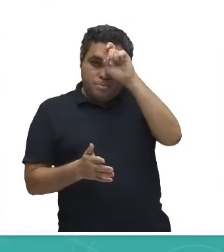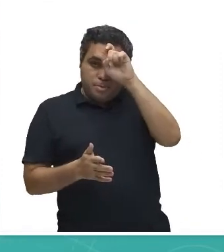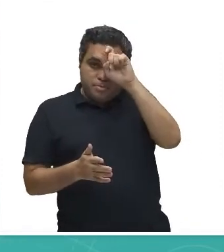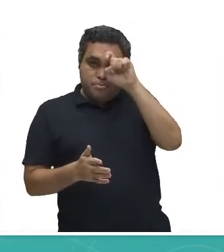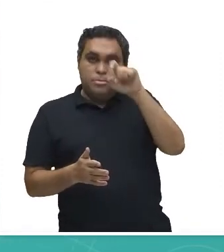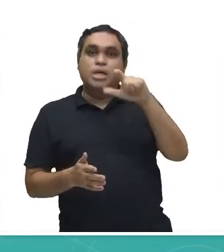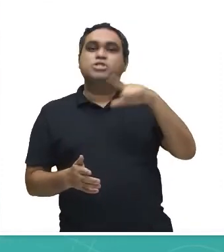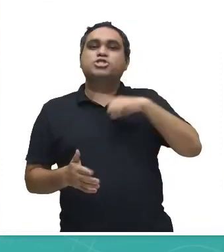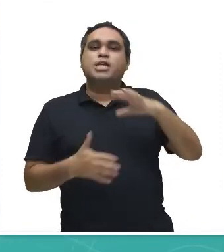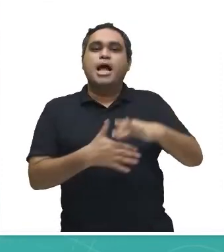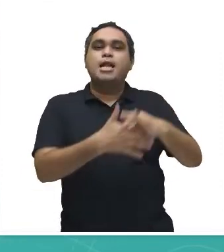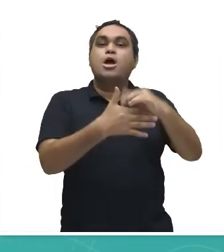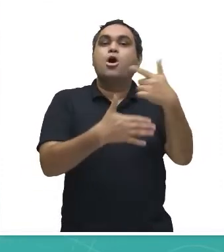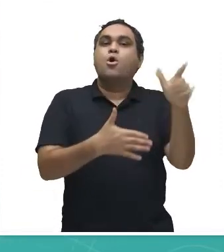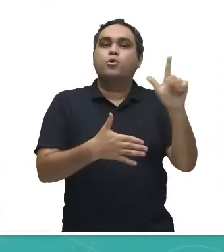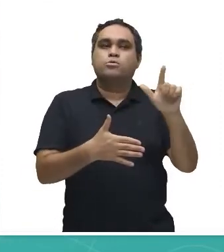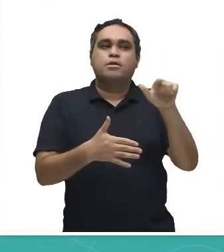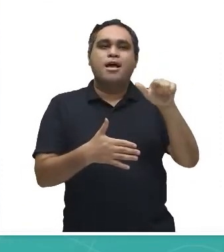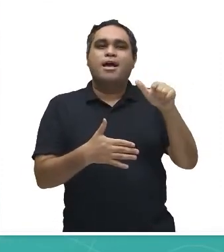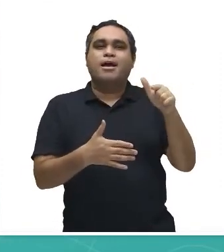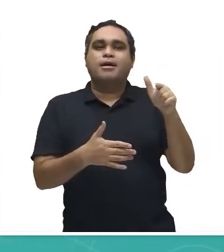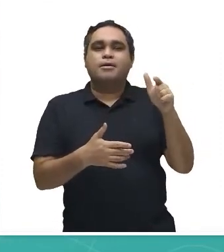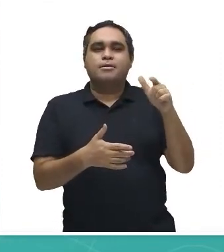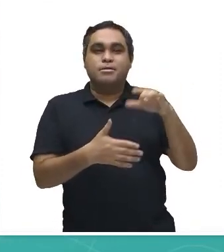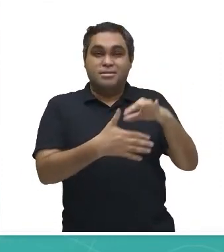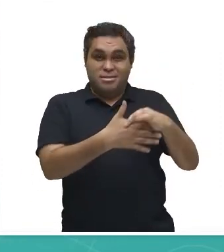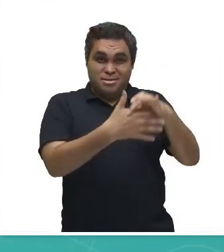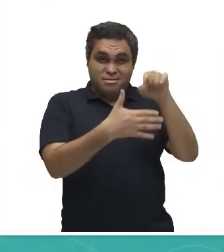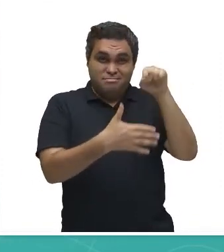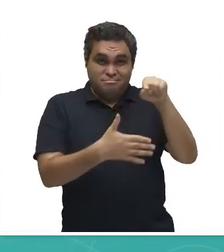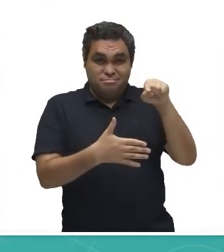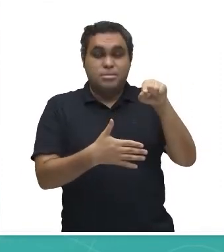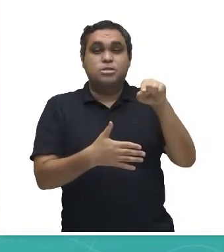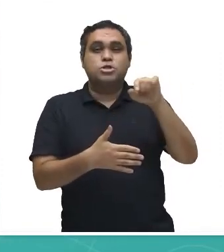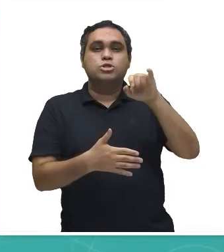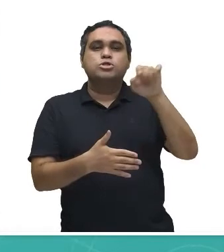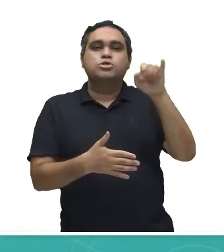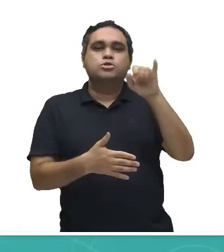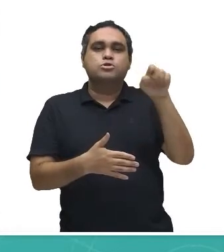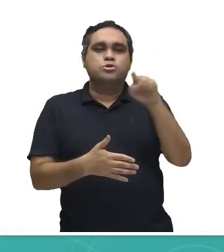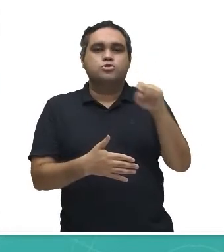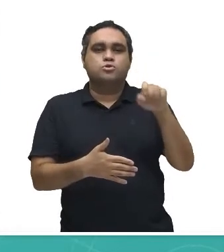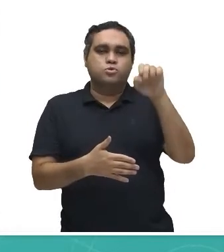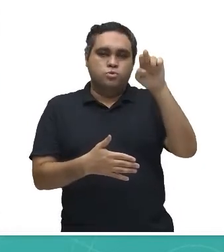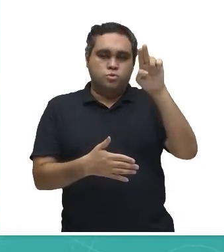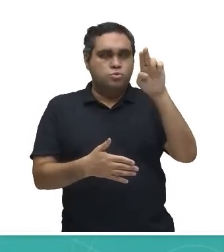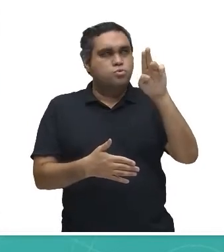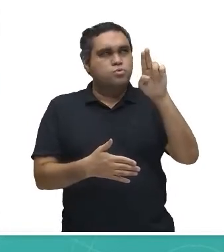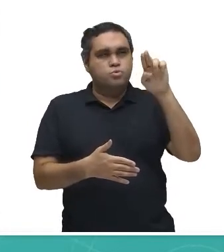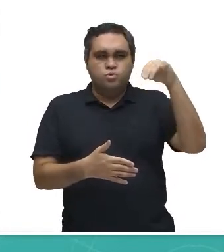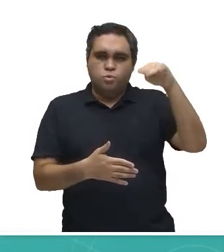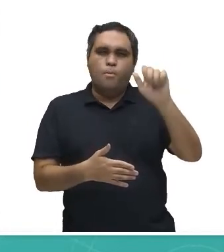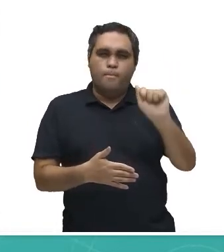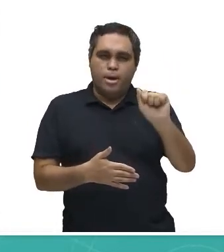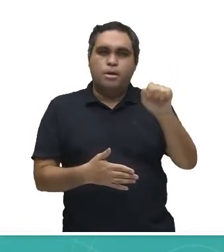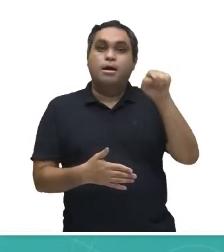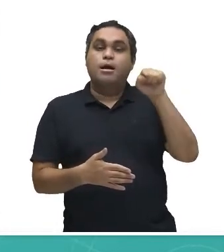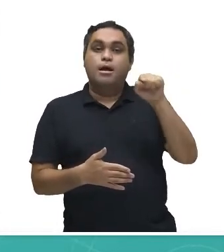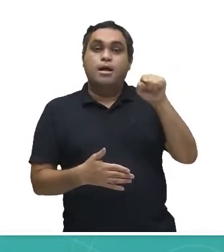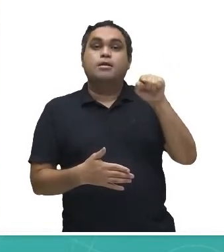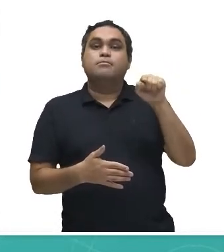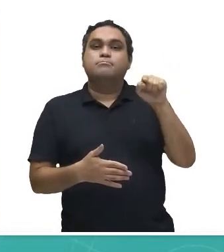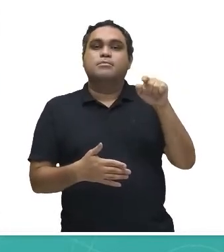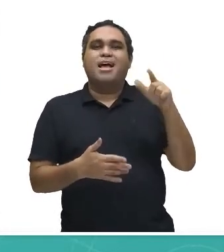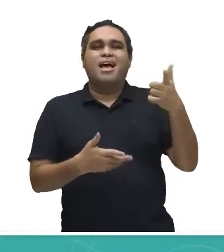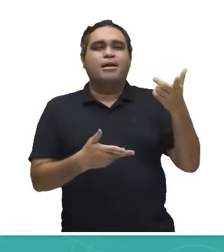holandeses. Então, ela foi totalmente contra e a opinião dela influenciou bastante Zumbi para se posicionar contra a Ganga Zumba.